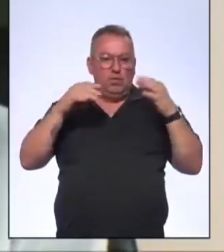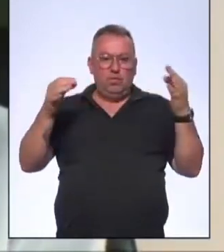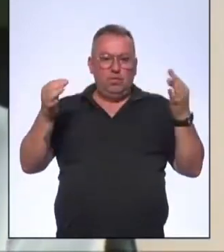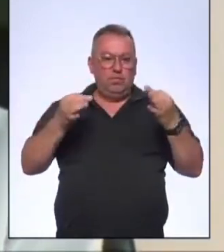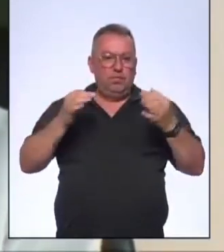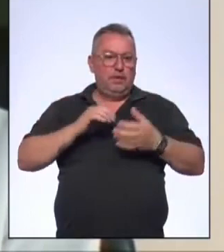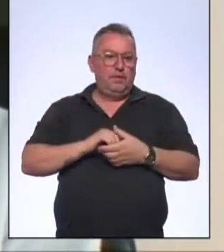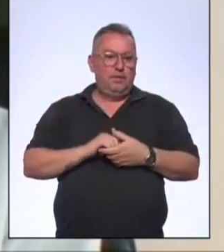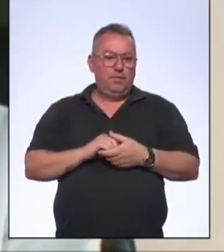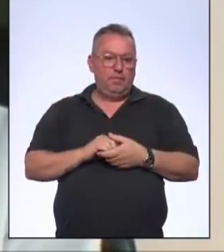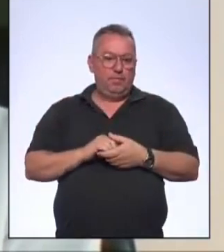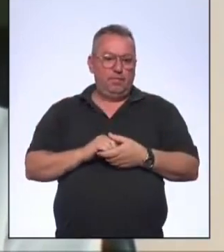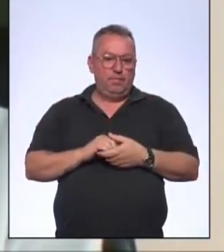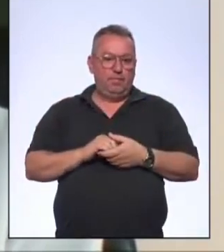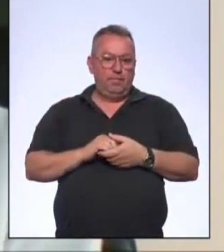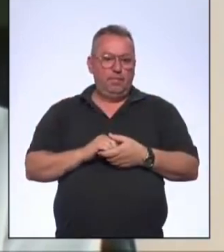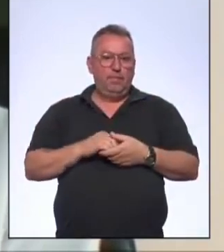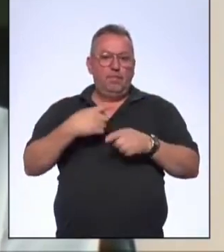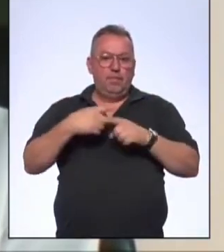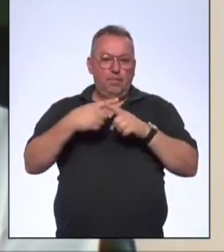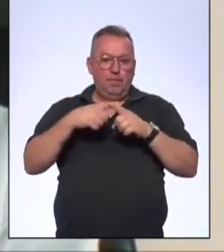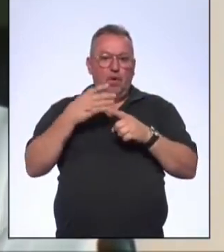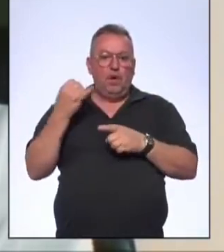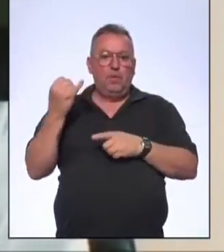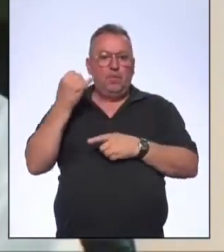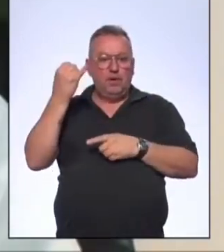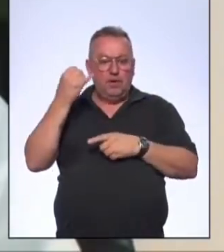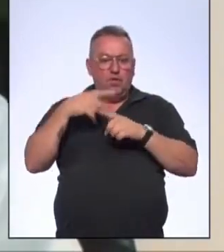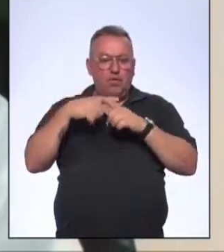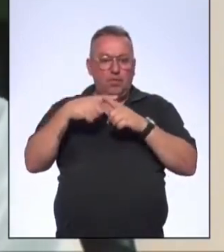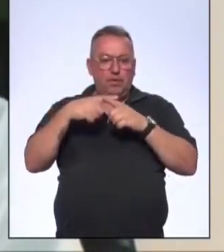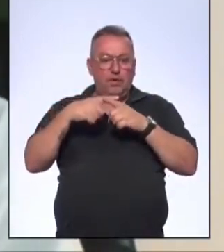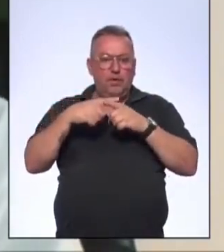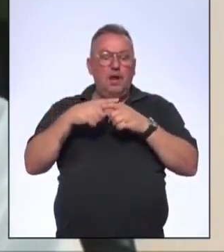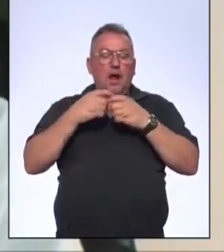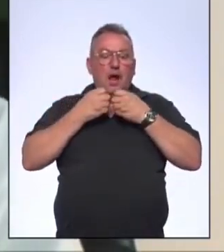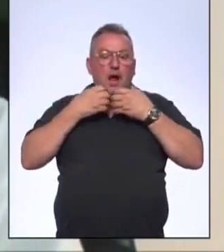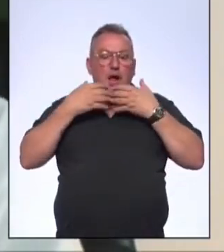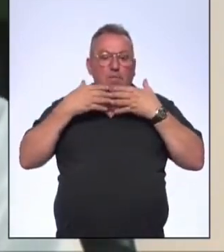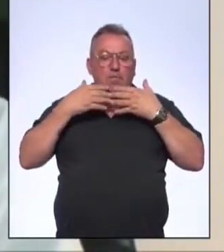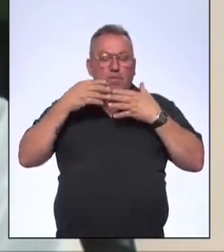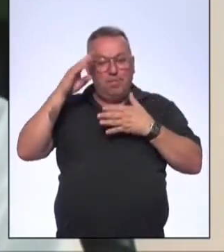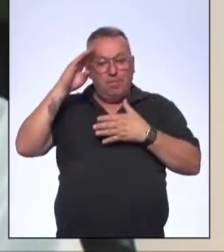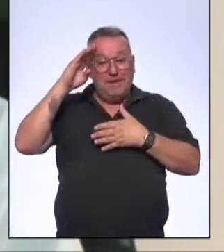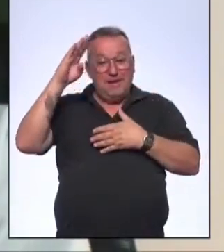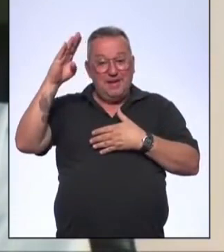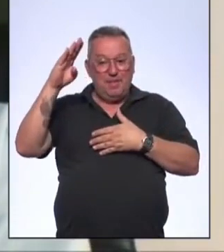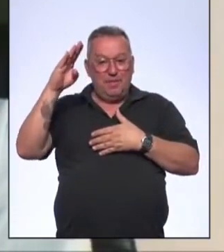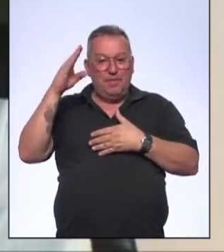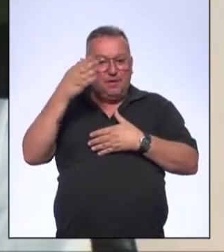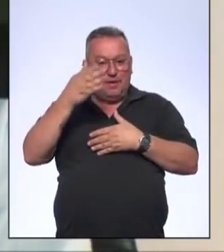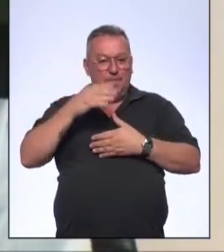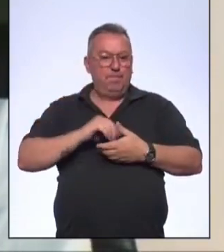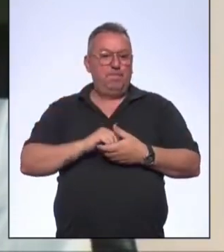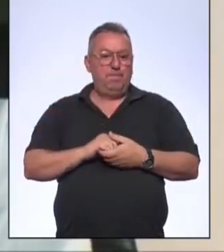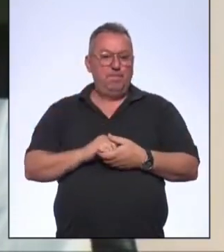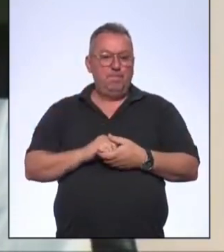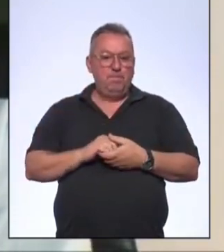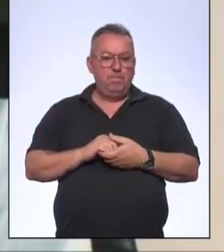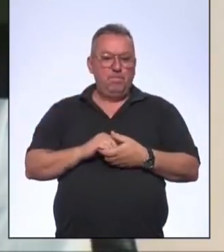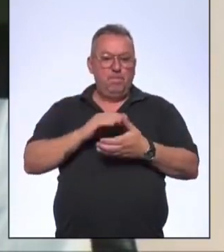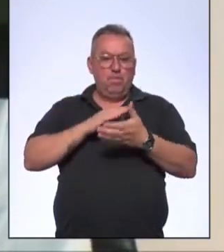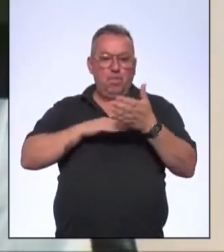pituitária estão aqui, tá? Porque olha a importância, a glândula mestra aqui também, tá? Todo